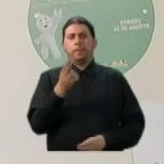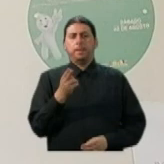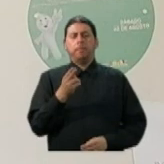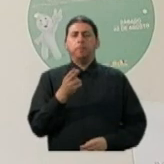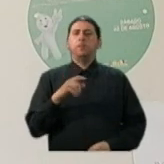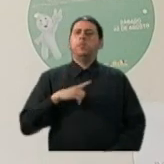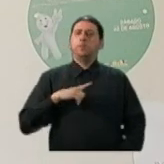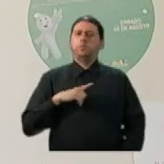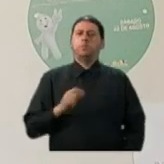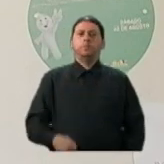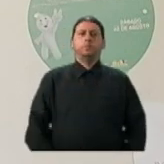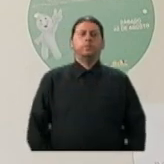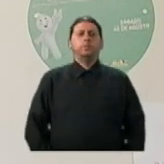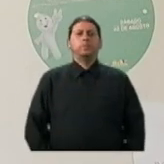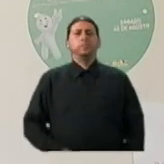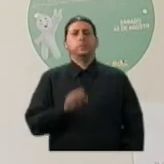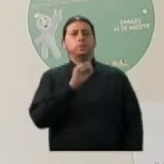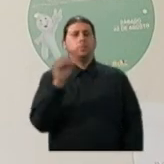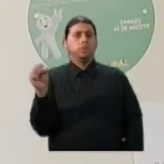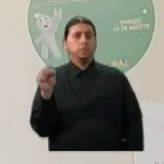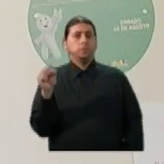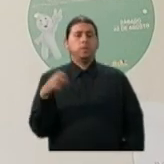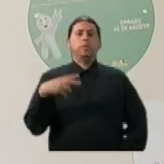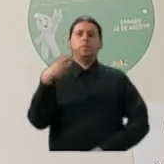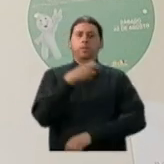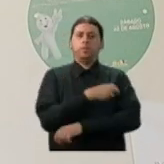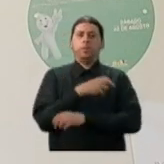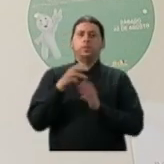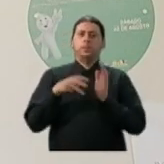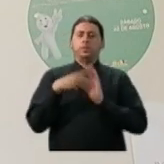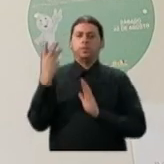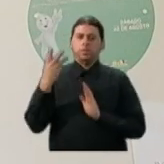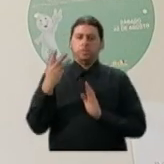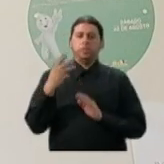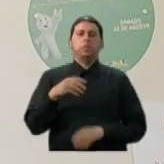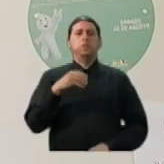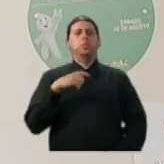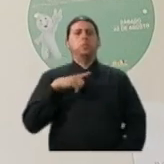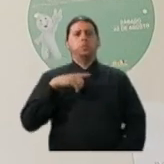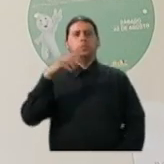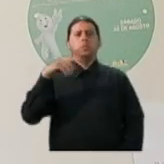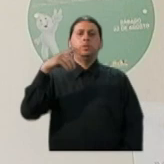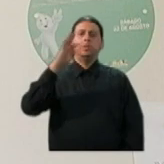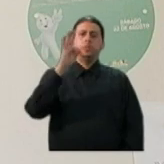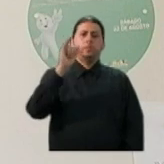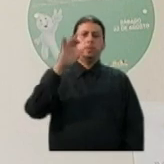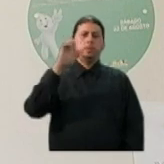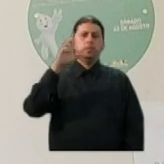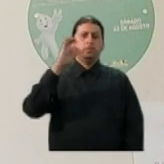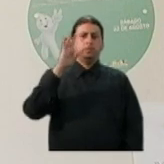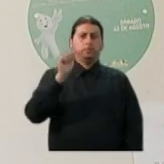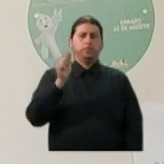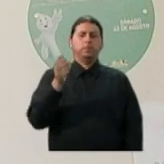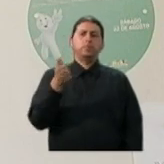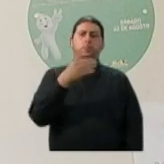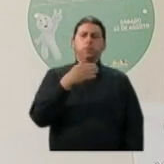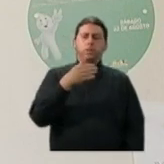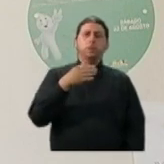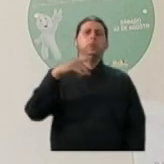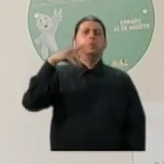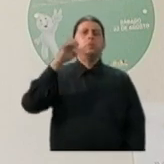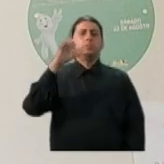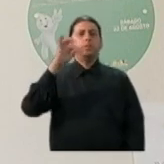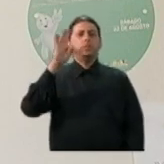1/2 ano, o bebê faz a 3ª dose da pentavalente e da poliomielite. A partir daí, o intervalo passa a ser